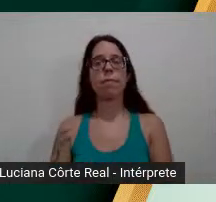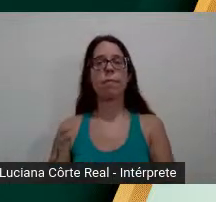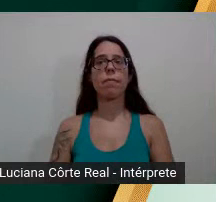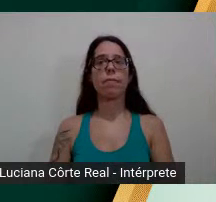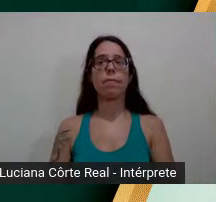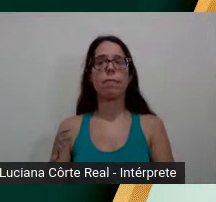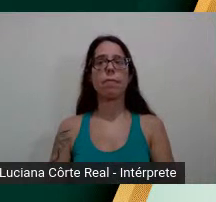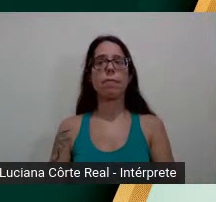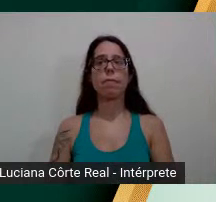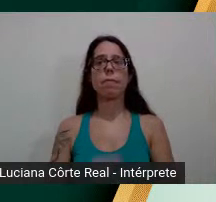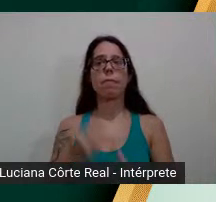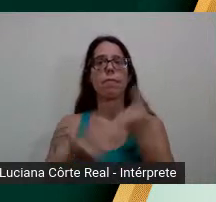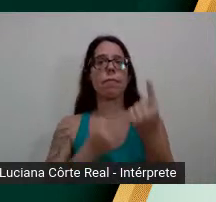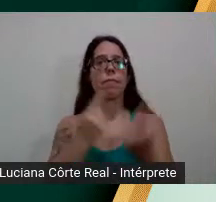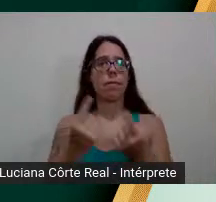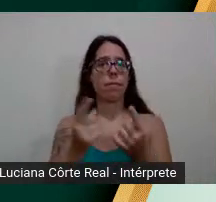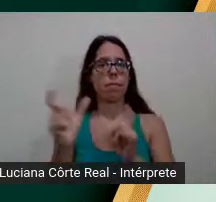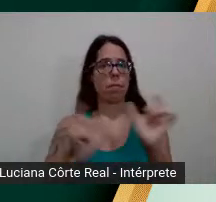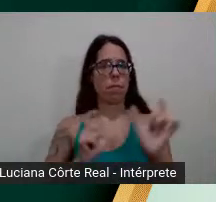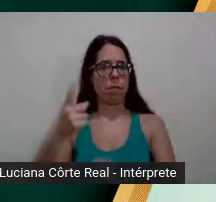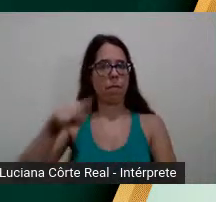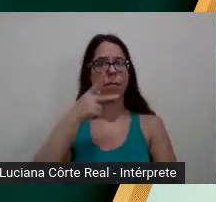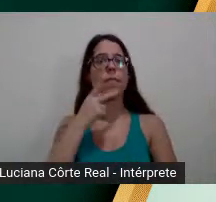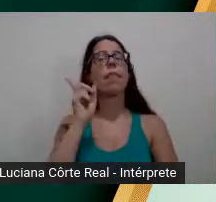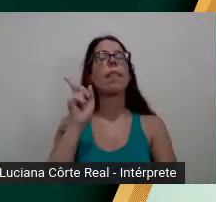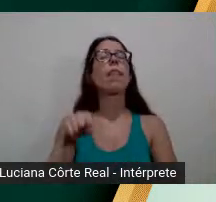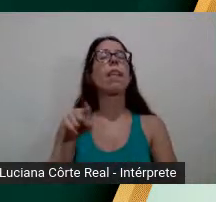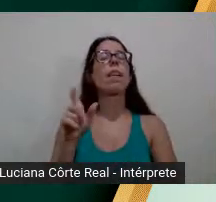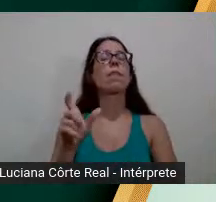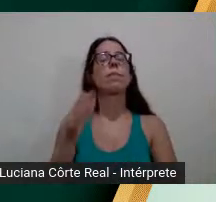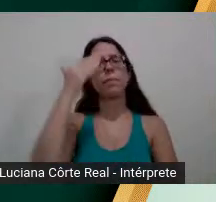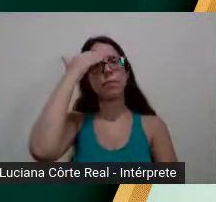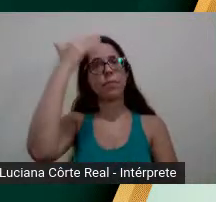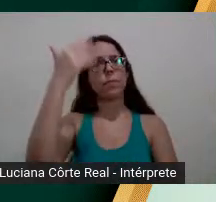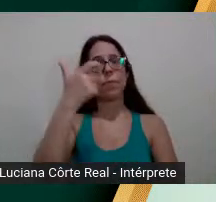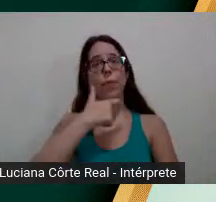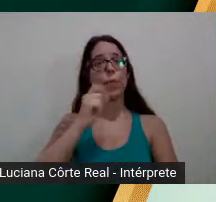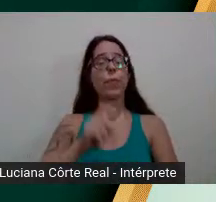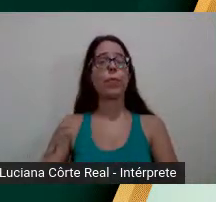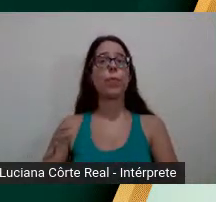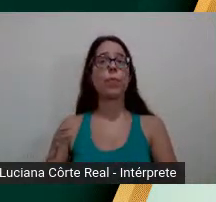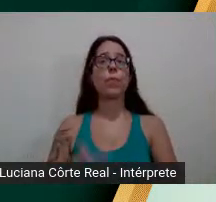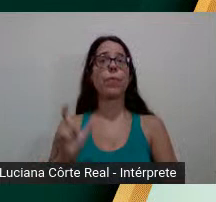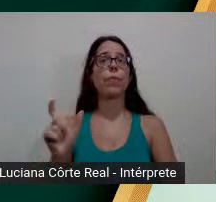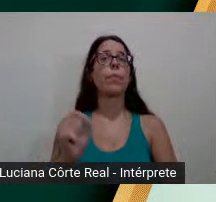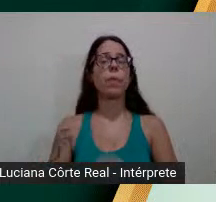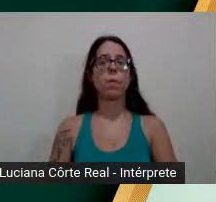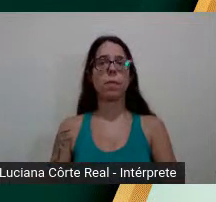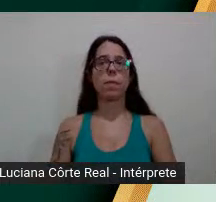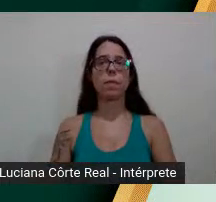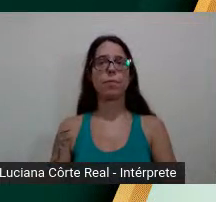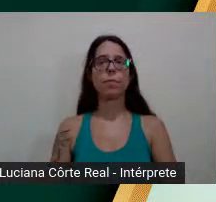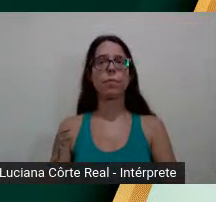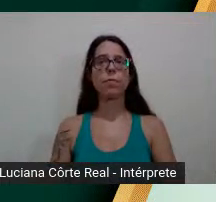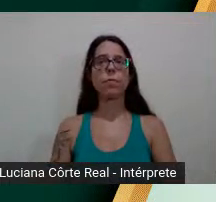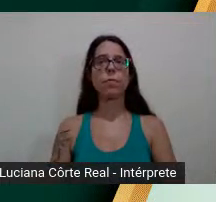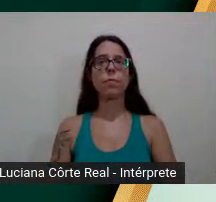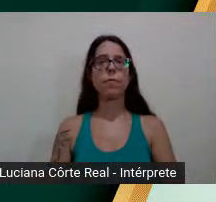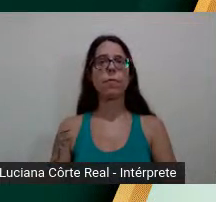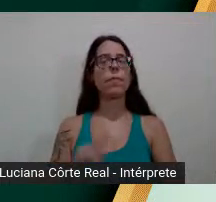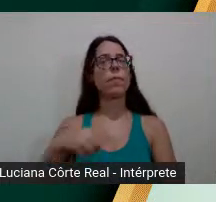Algumas palavras de vocês foram gratidão. E eu acho que é uma palavra que mexe com todos